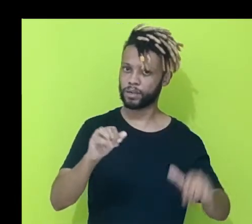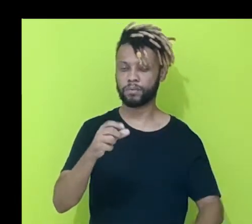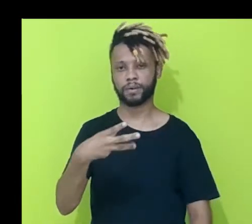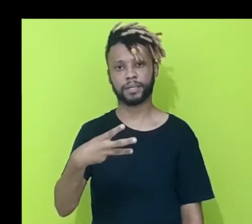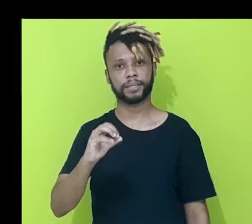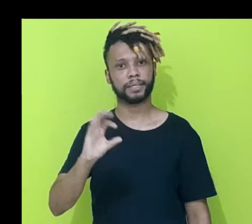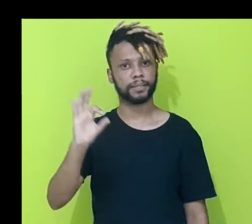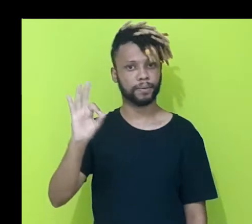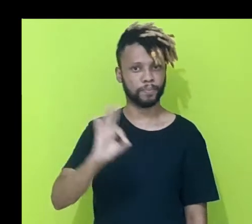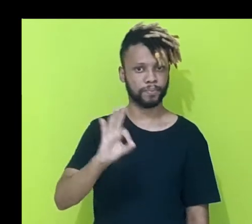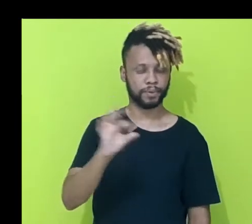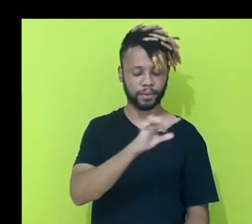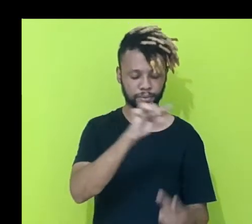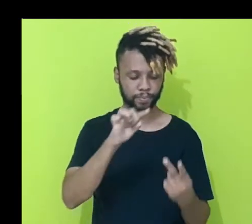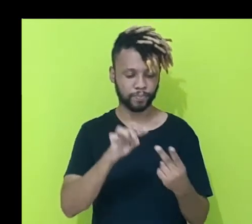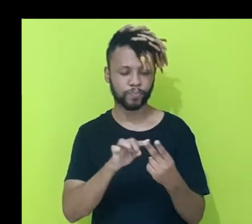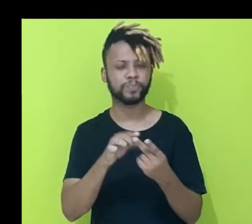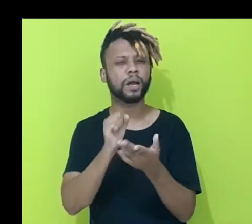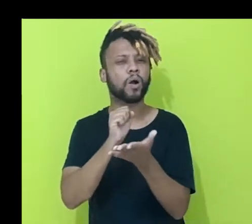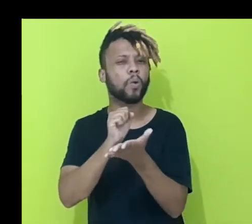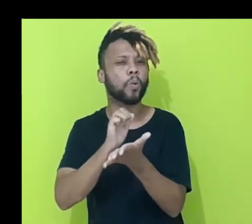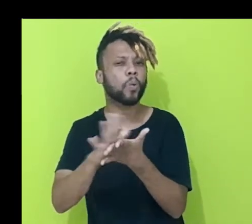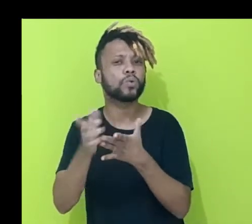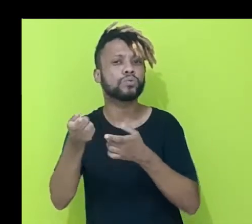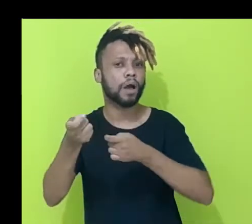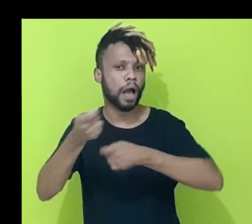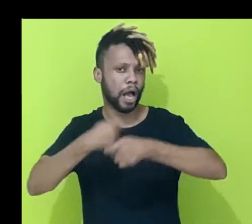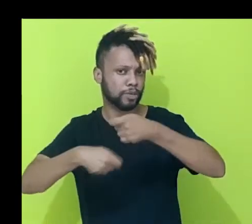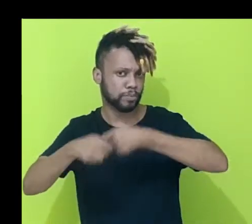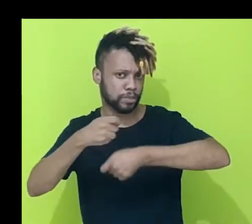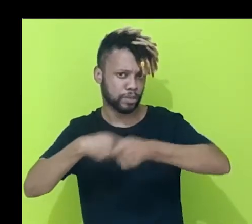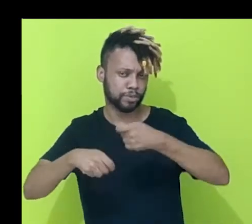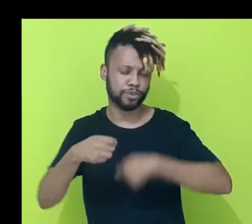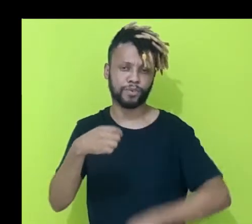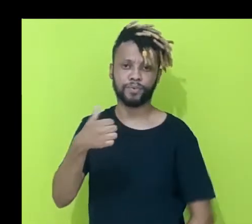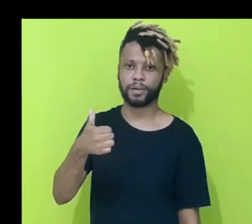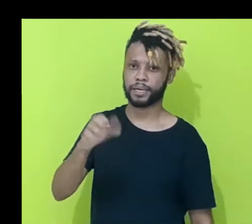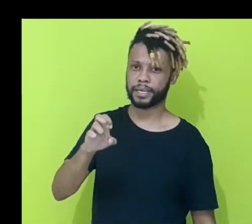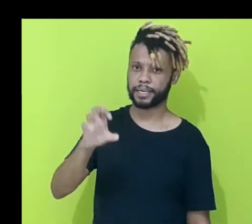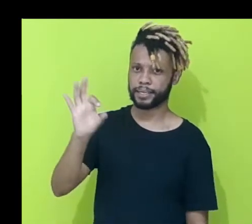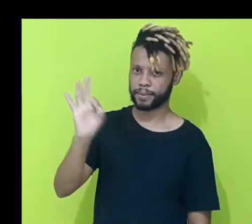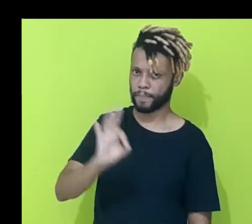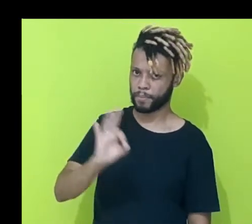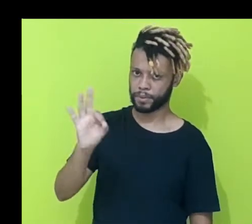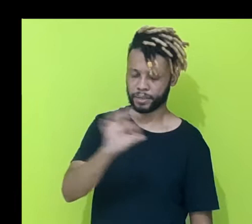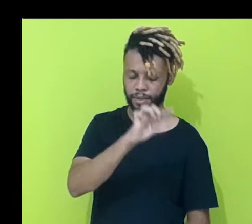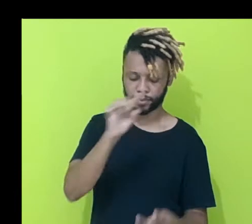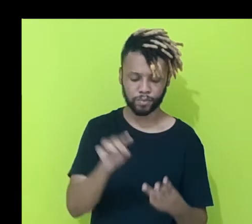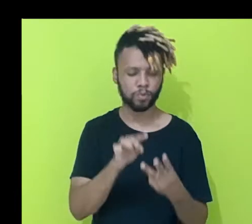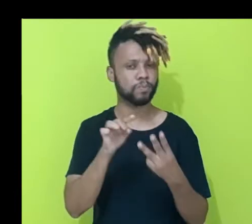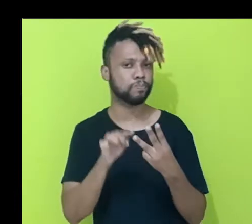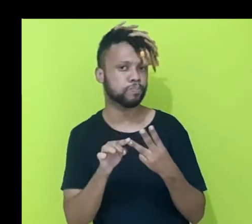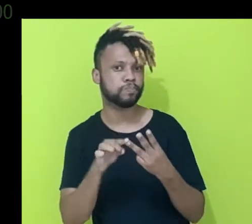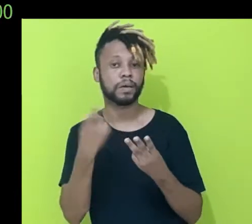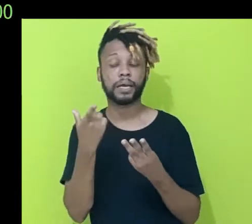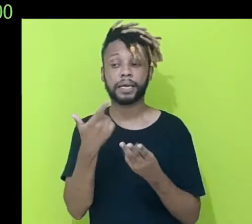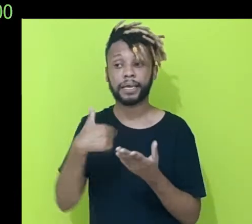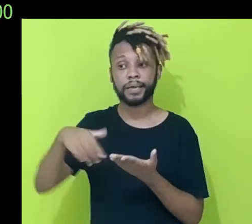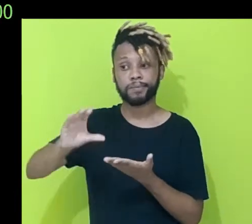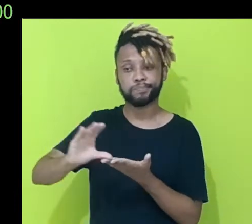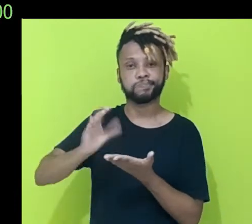30%, custos administrativos 15% e